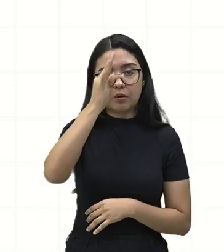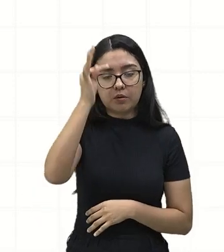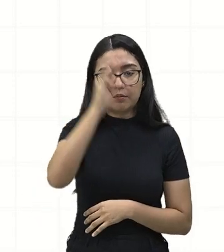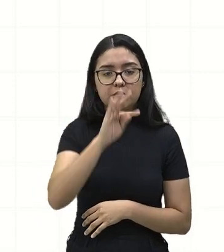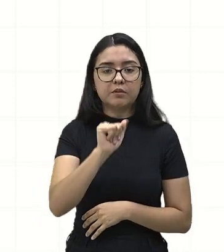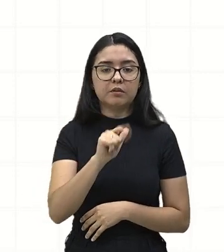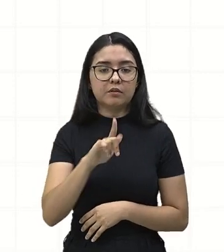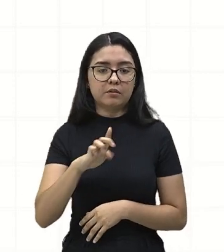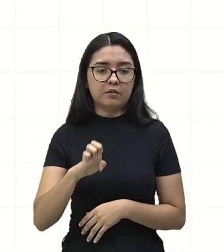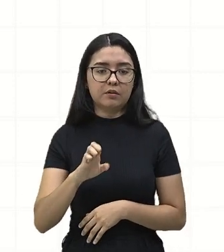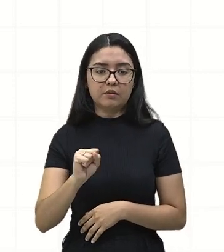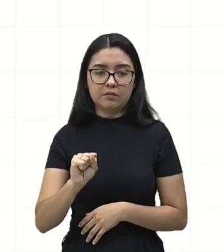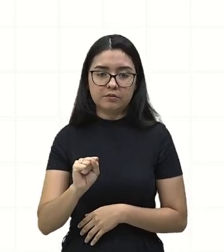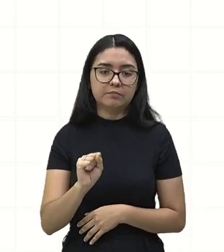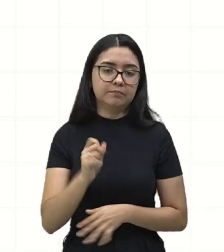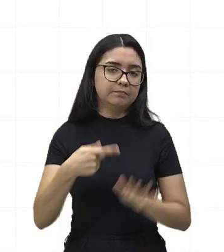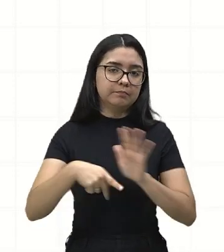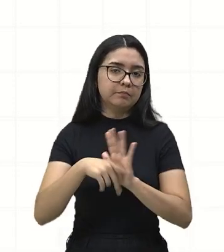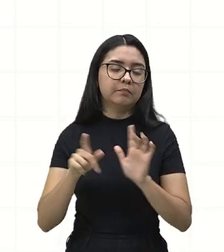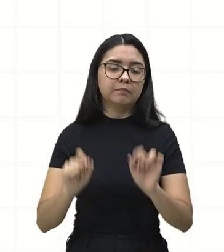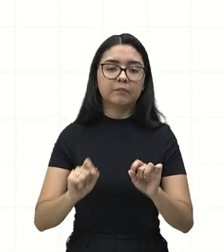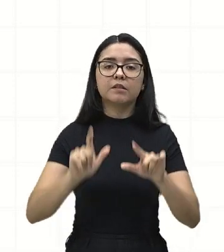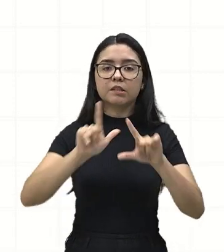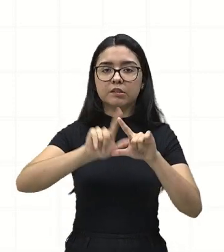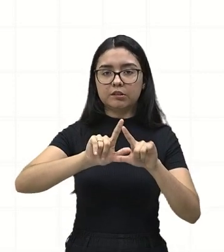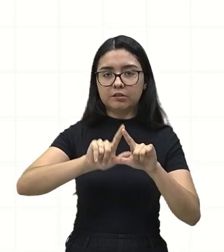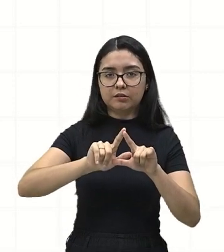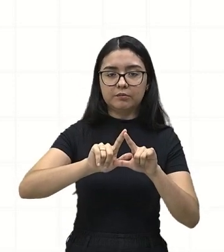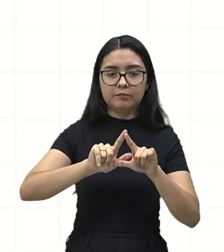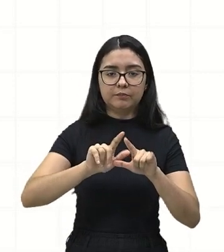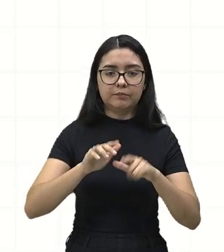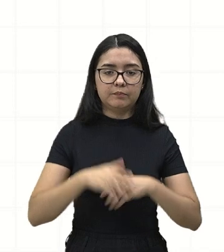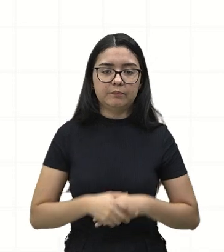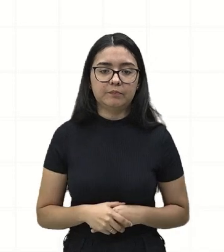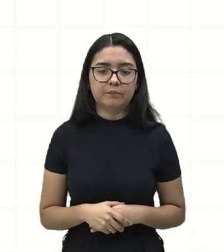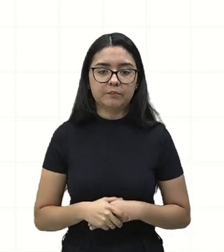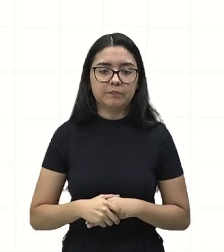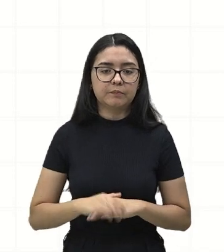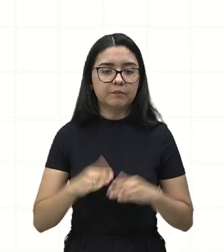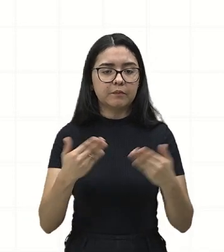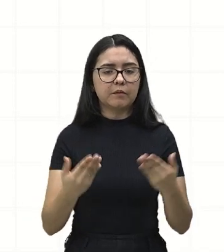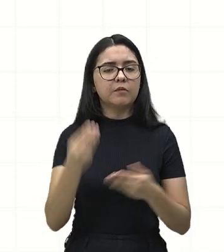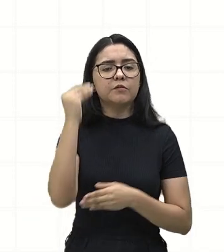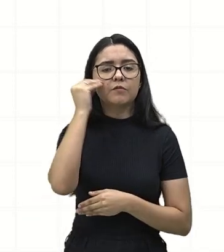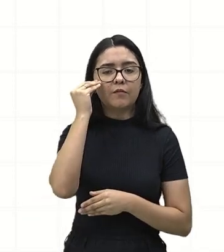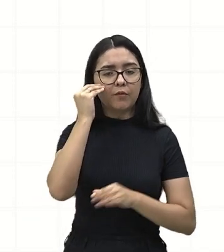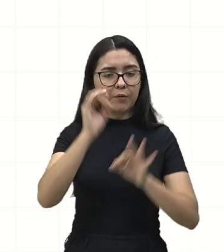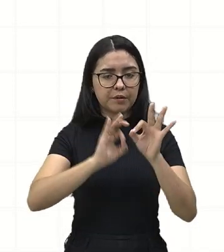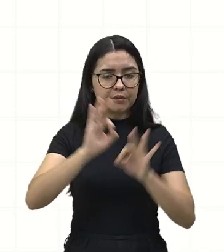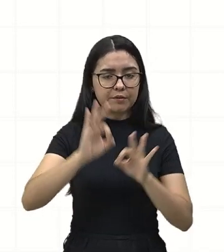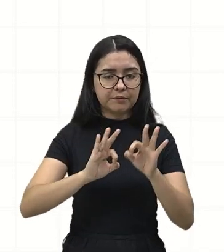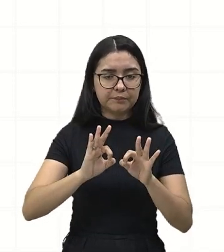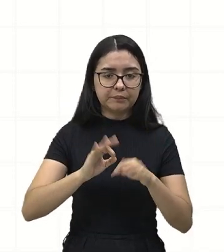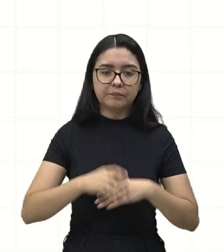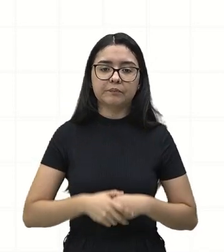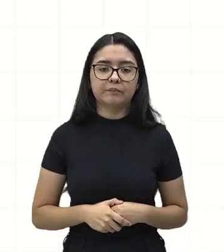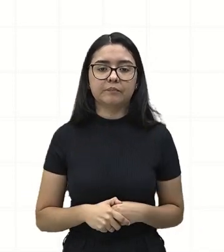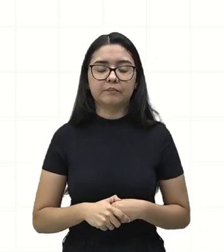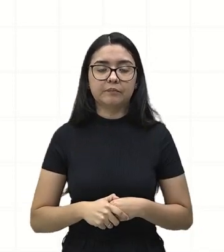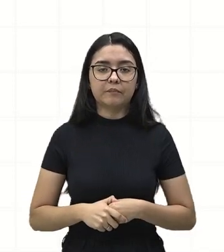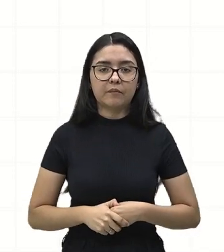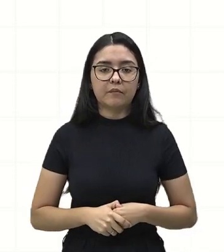aqui na teoria dos triângulos. Beleza? Então, nós vamos deixar aqui já essa marca. Eu sei